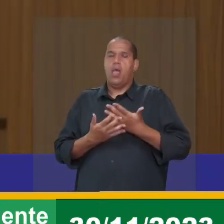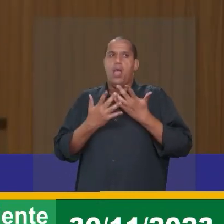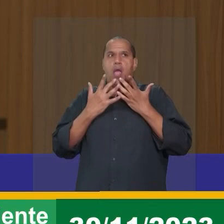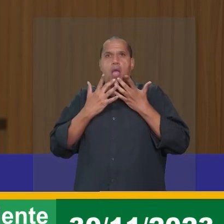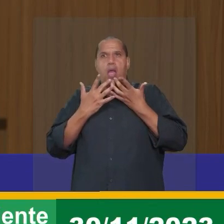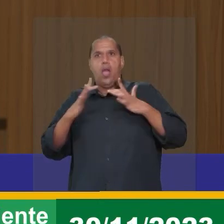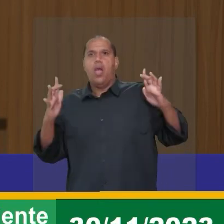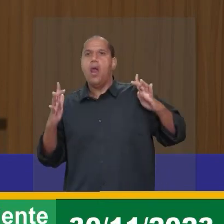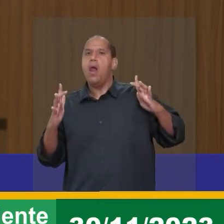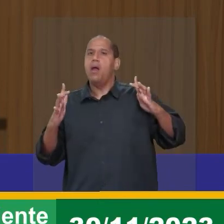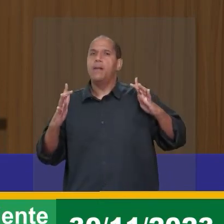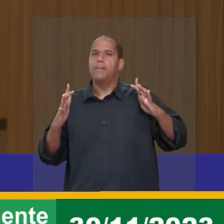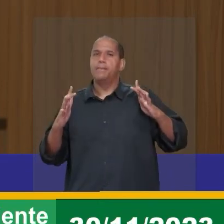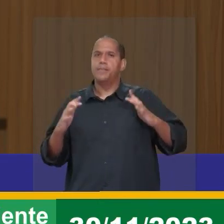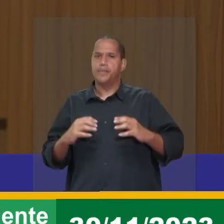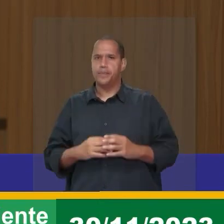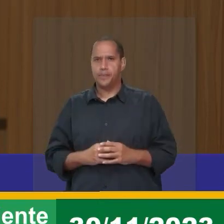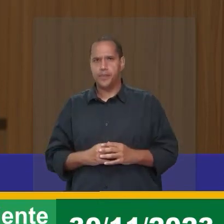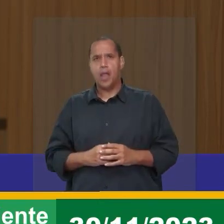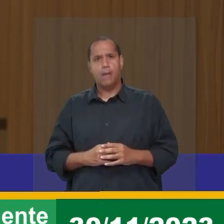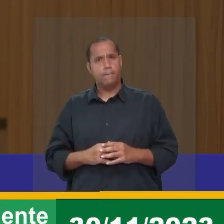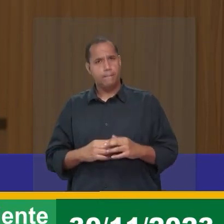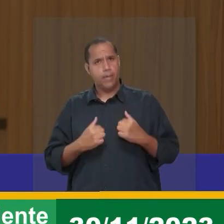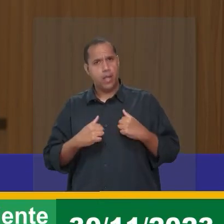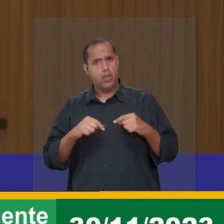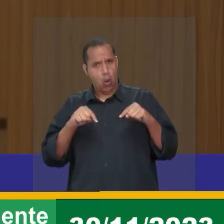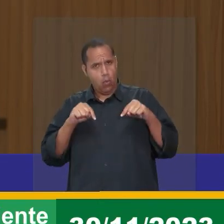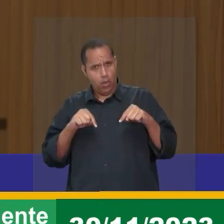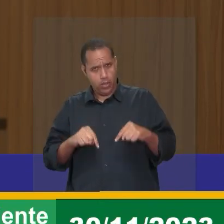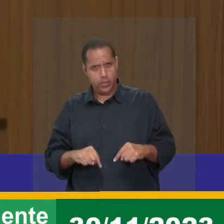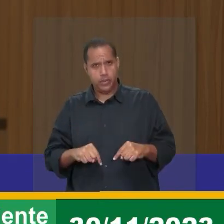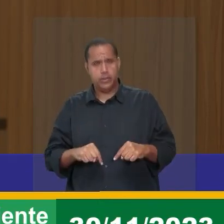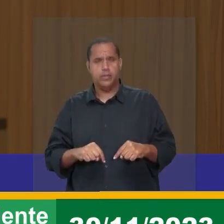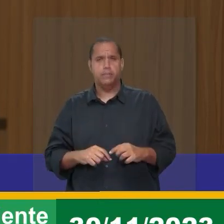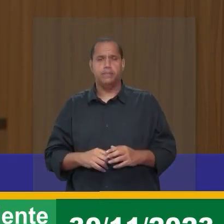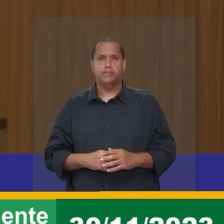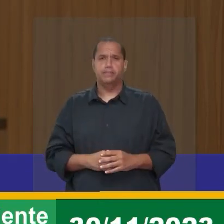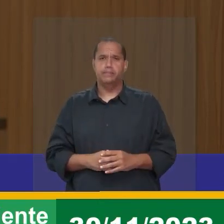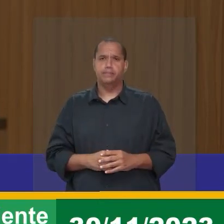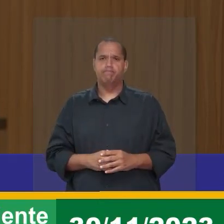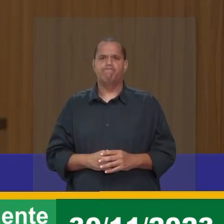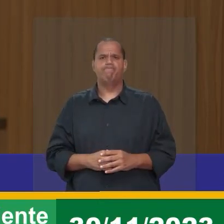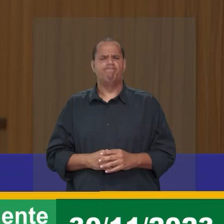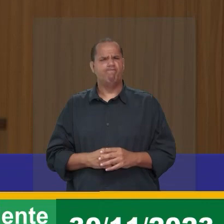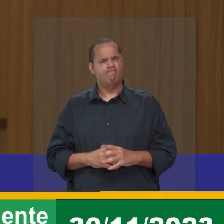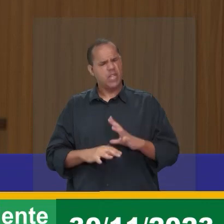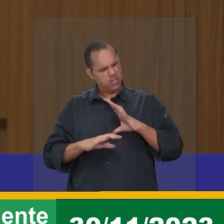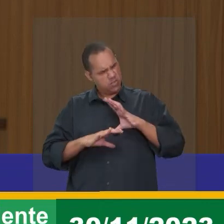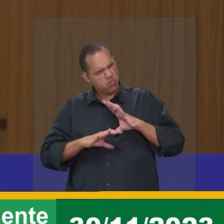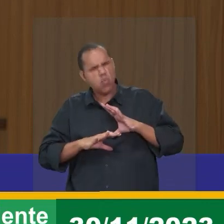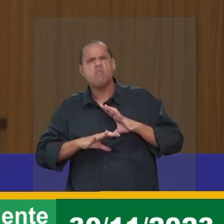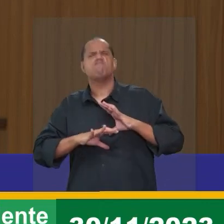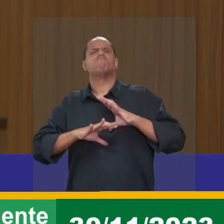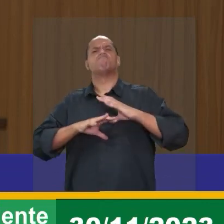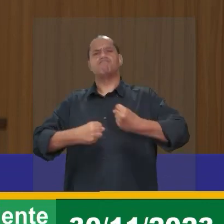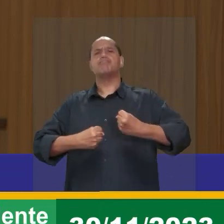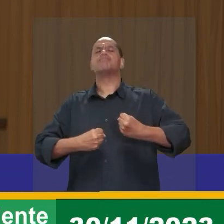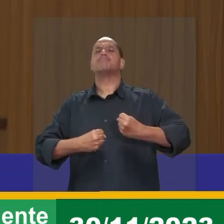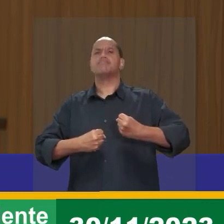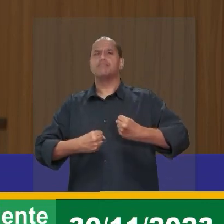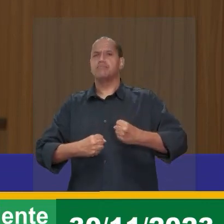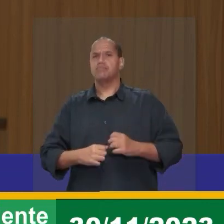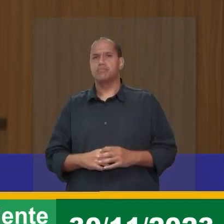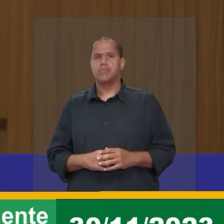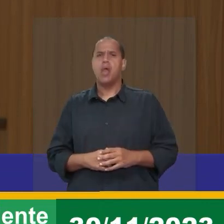no dia subo nessa Tribuna senhoras e senhores encorajado muito encorajado mediante